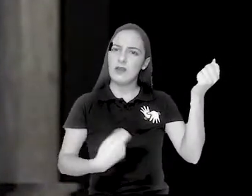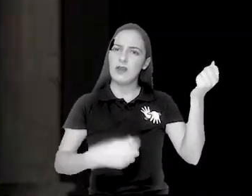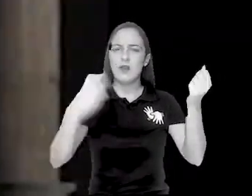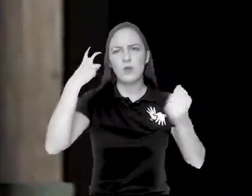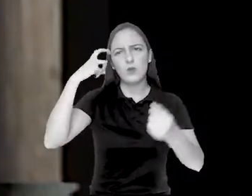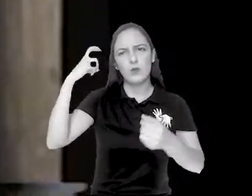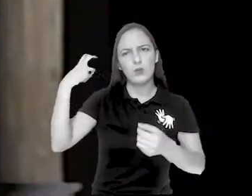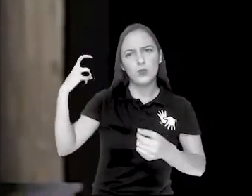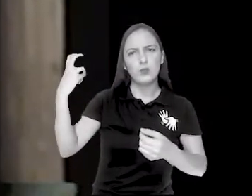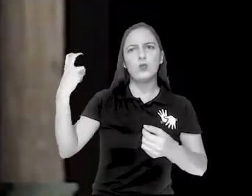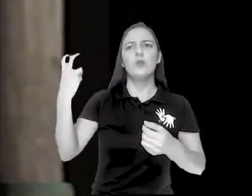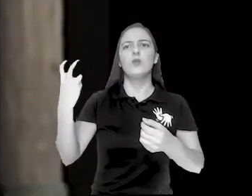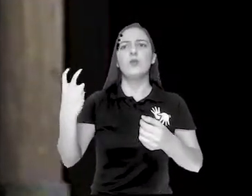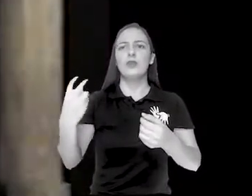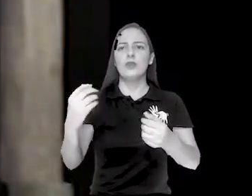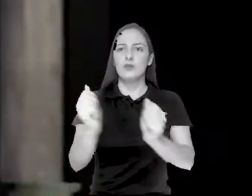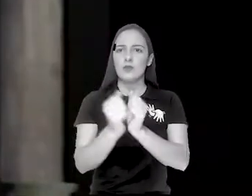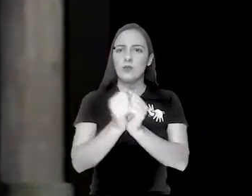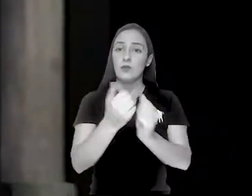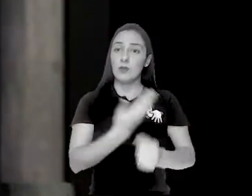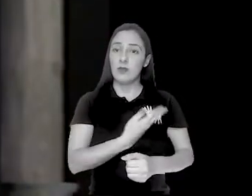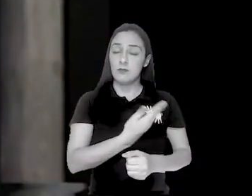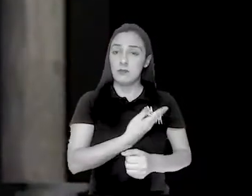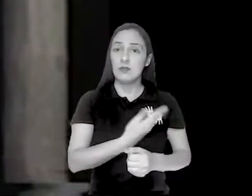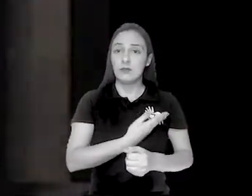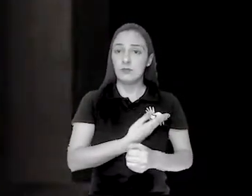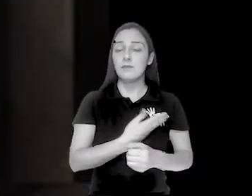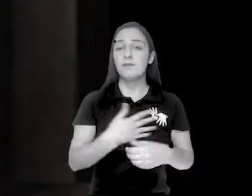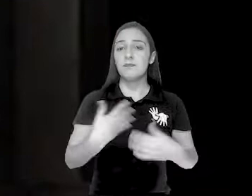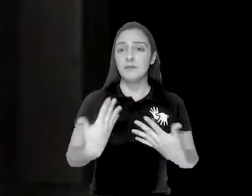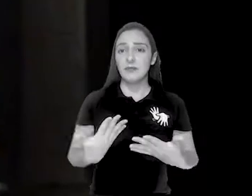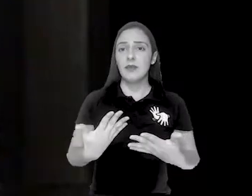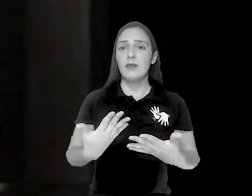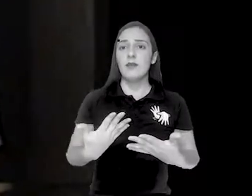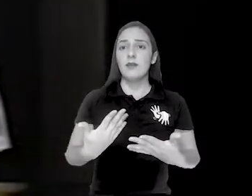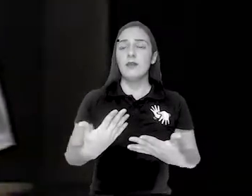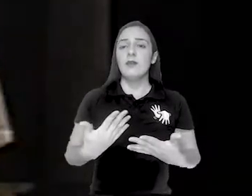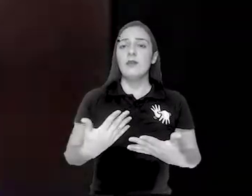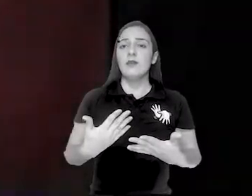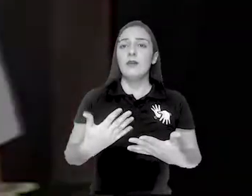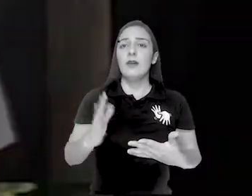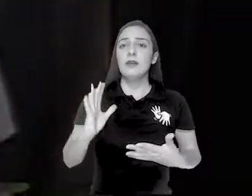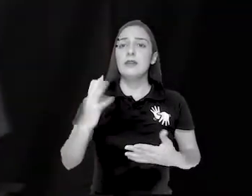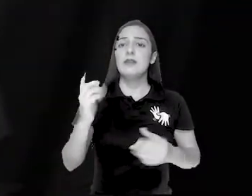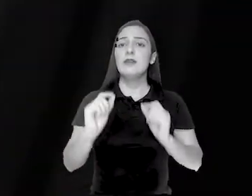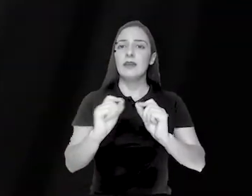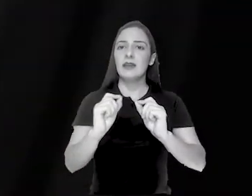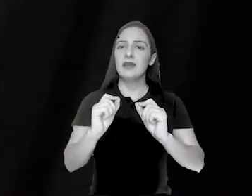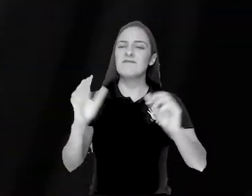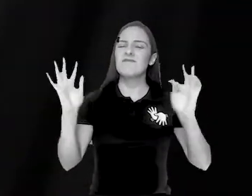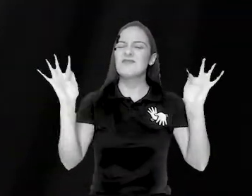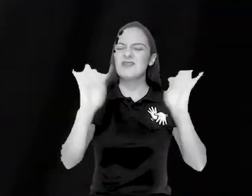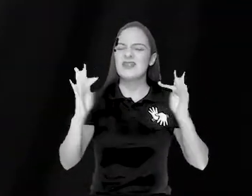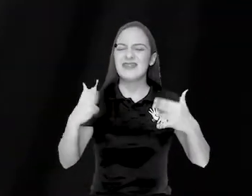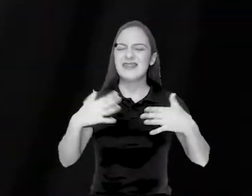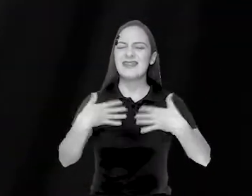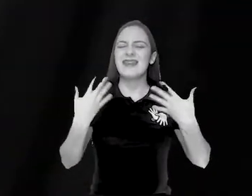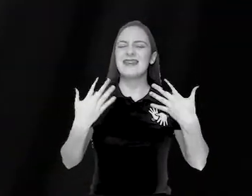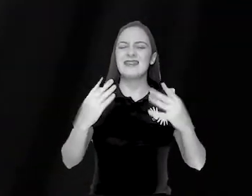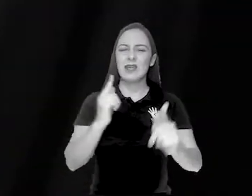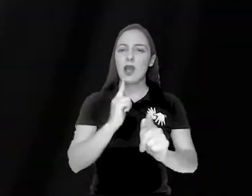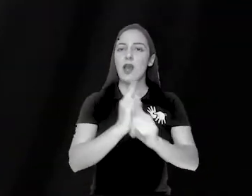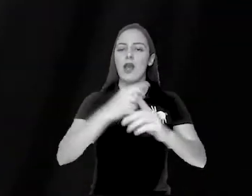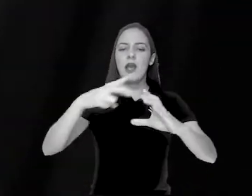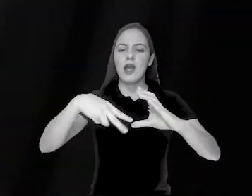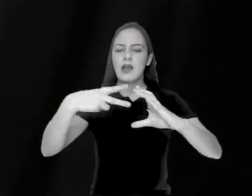moda de viola, com os amigos já no palco. E nesse mesmo ano, nós tivemos a felicidade de encontrar na Câmara Municipal